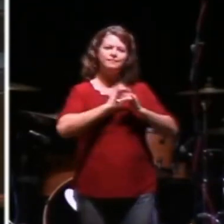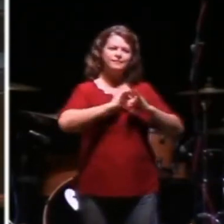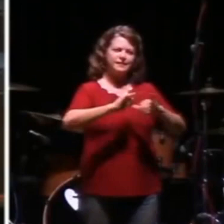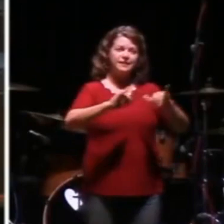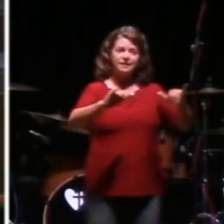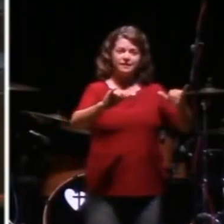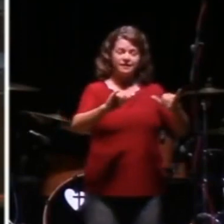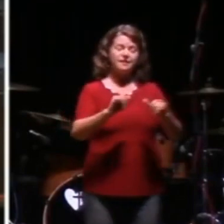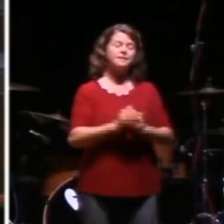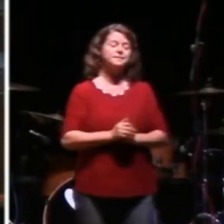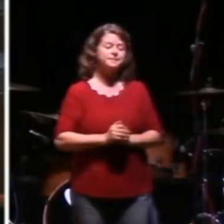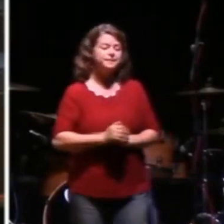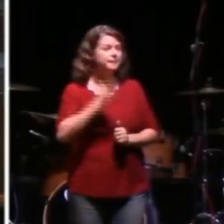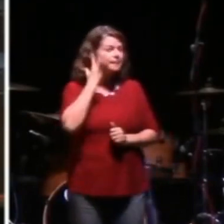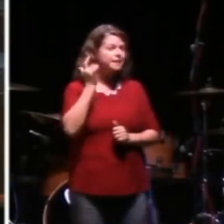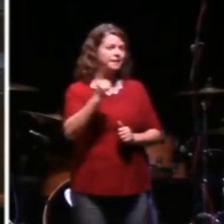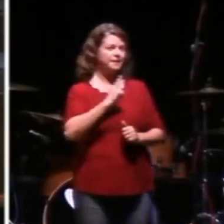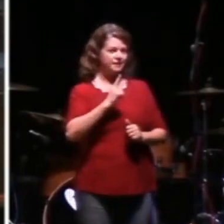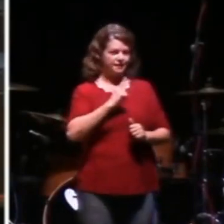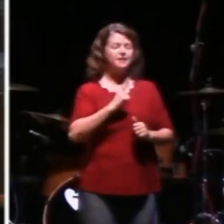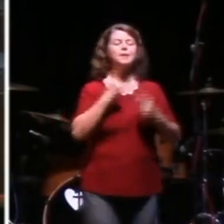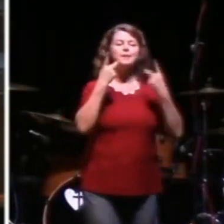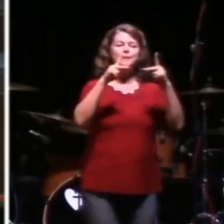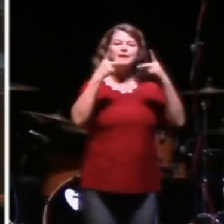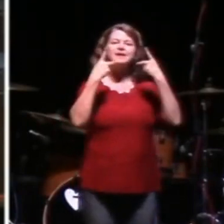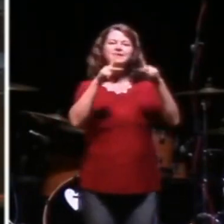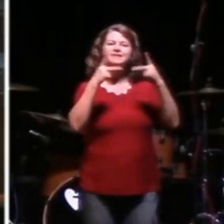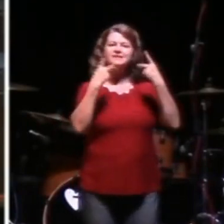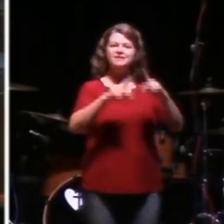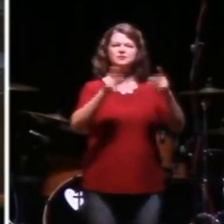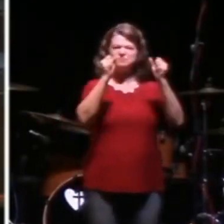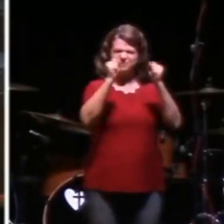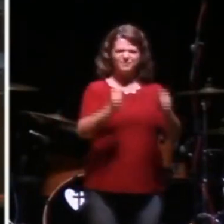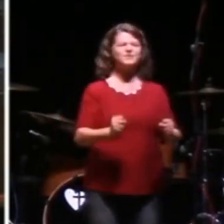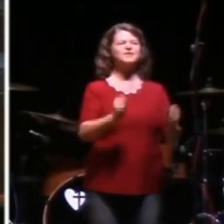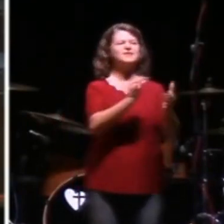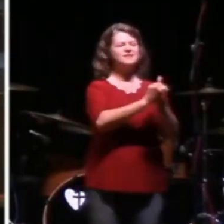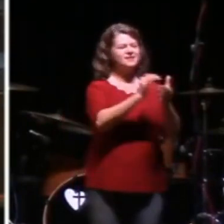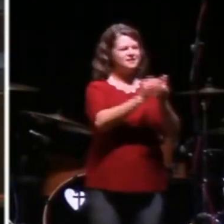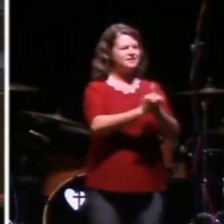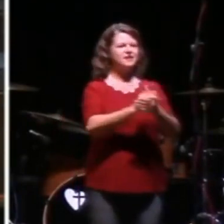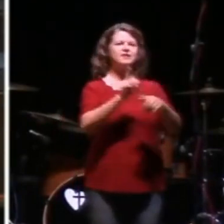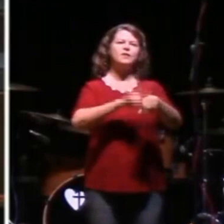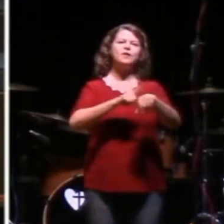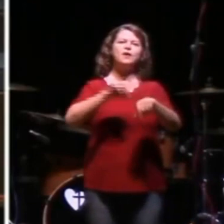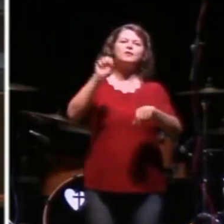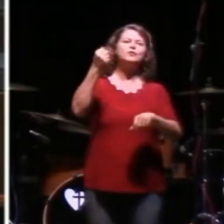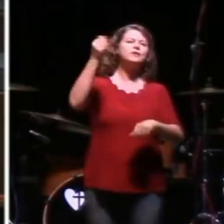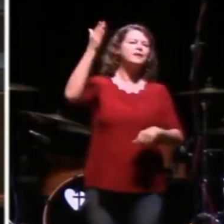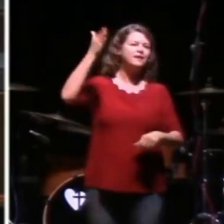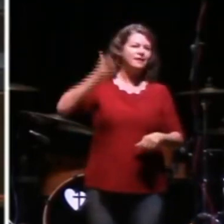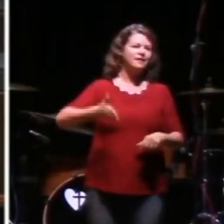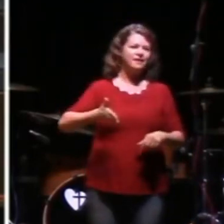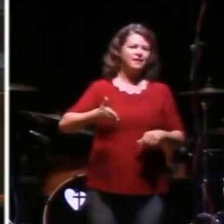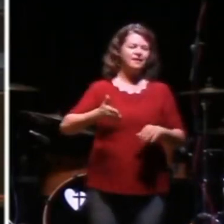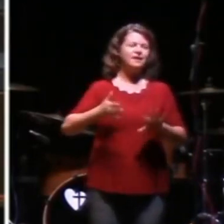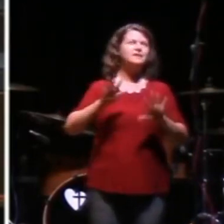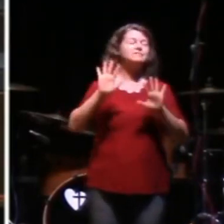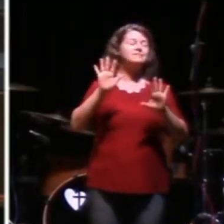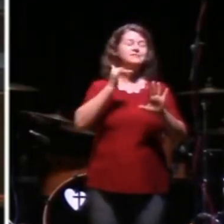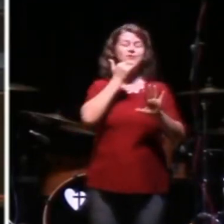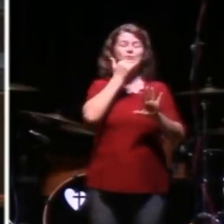que amanhã temos uma mensagem poderosa para os casais as 20 horas com o pastor carlos